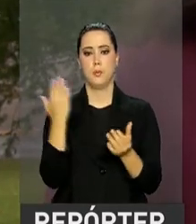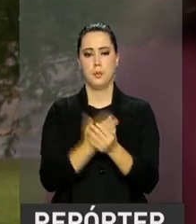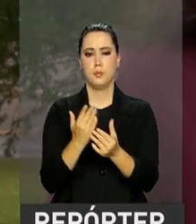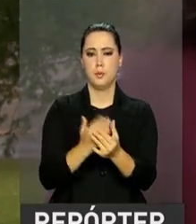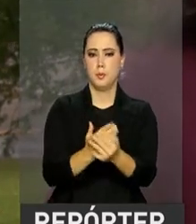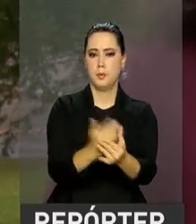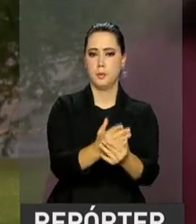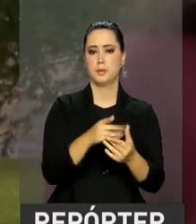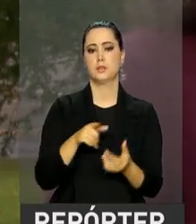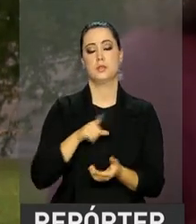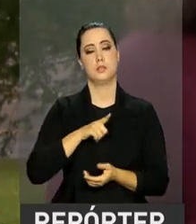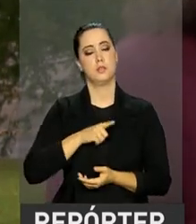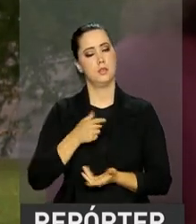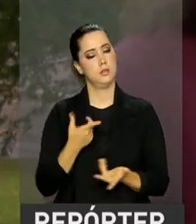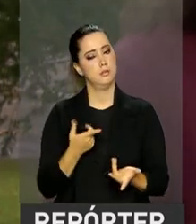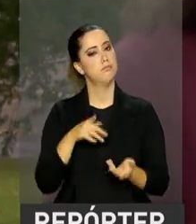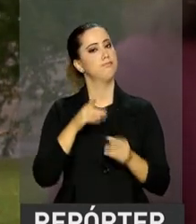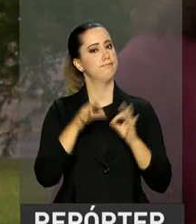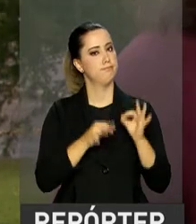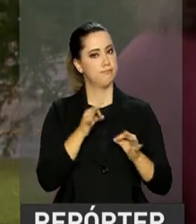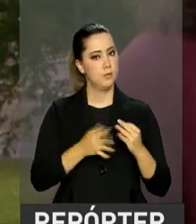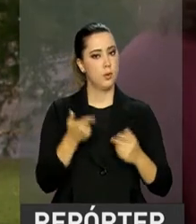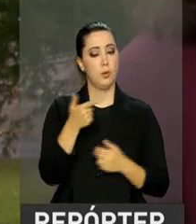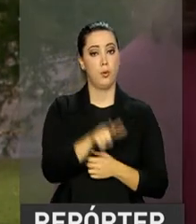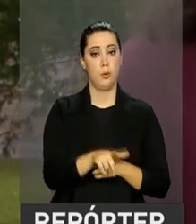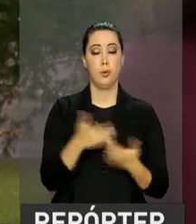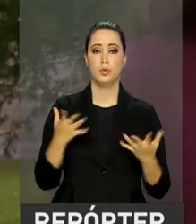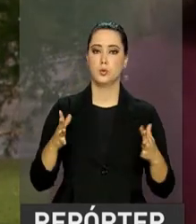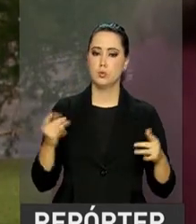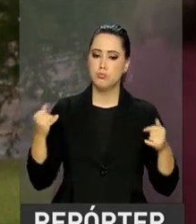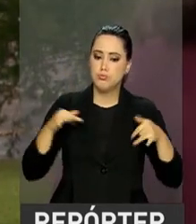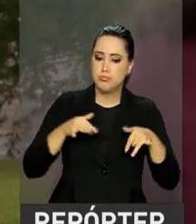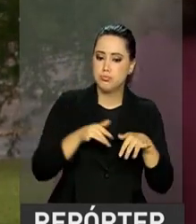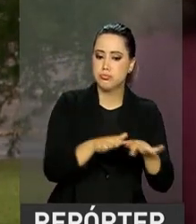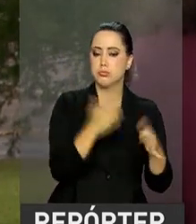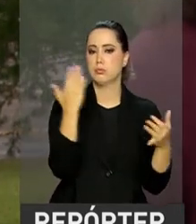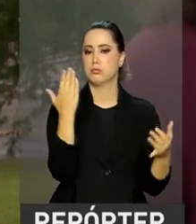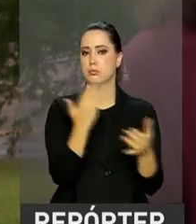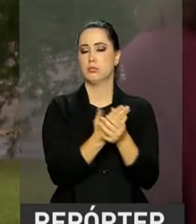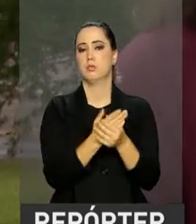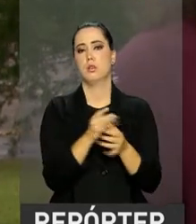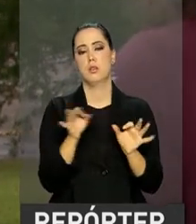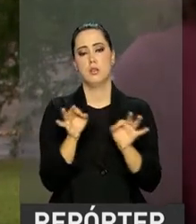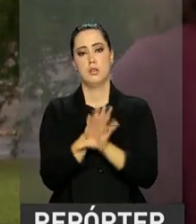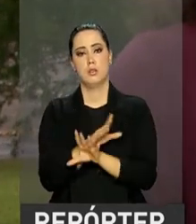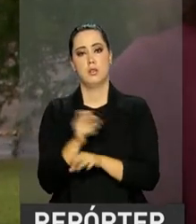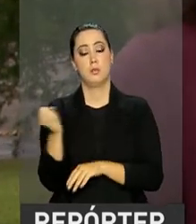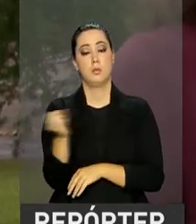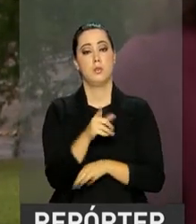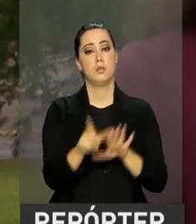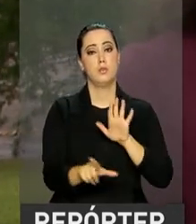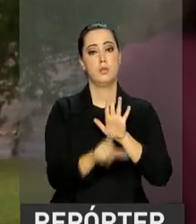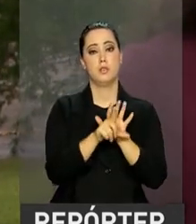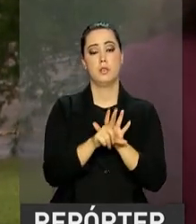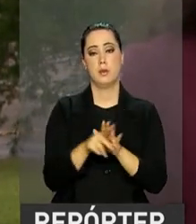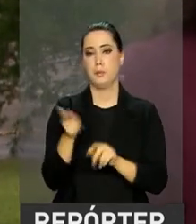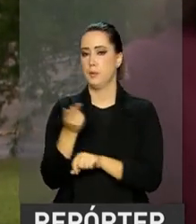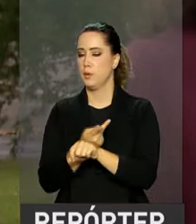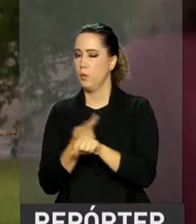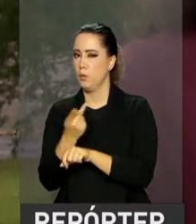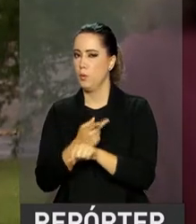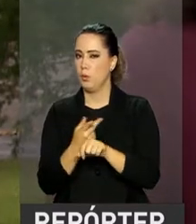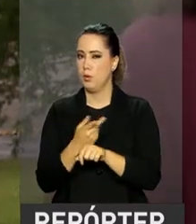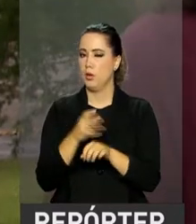ações na justiça outra prática comum que também abarrotam os tribunais deve acabar com a nova lei quem procura a justiça